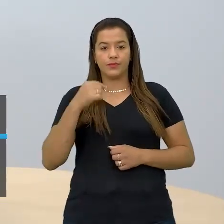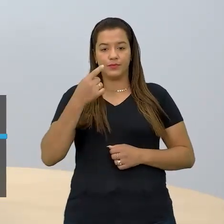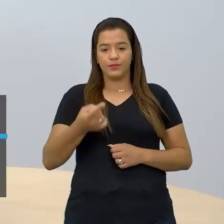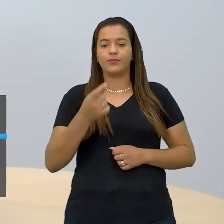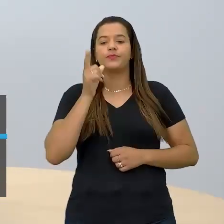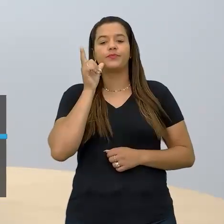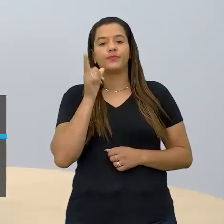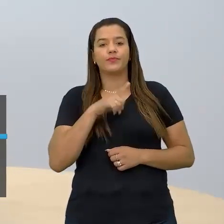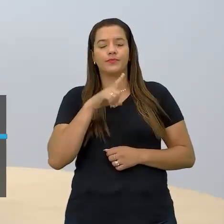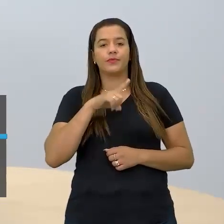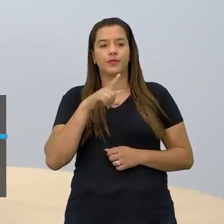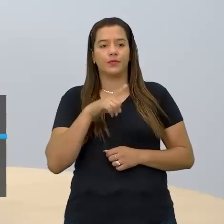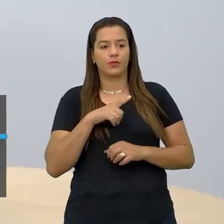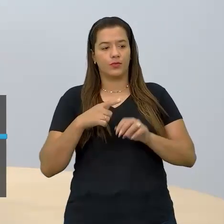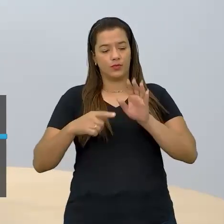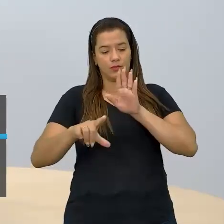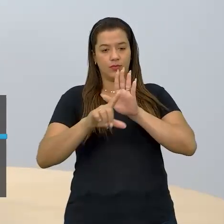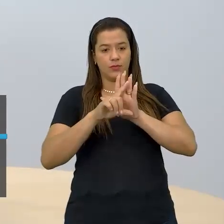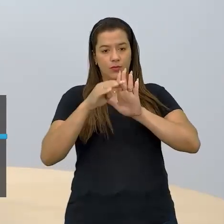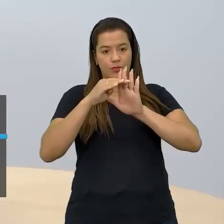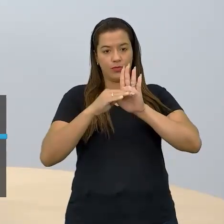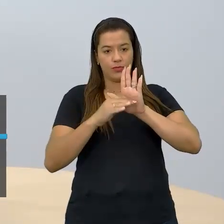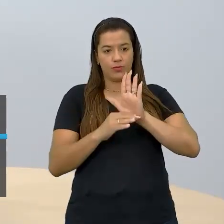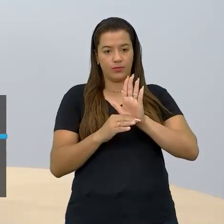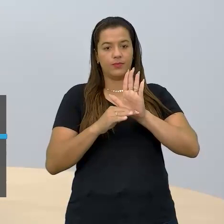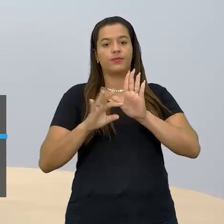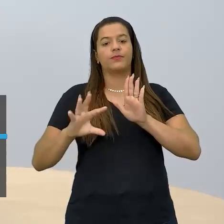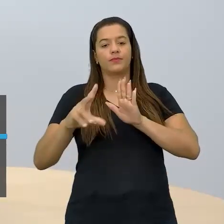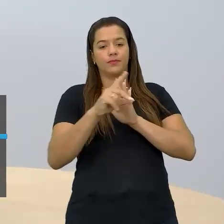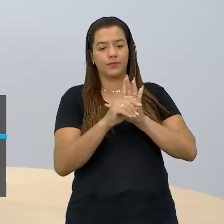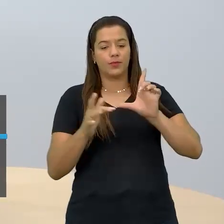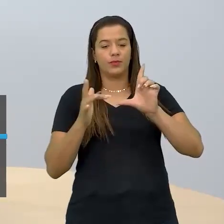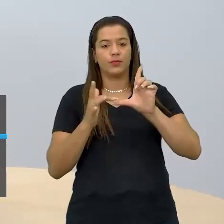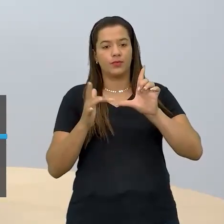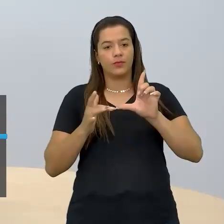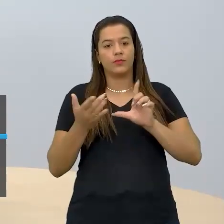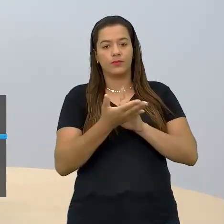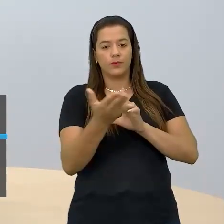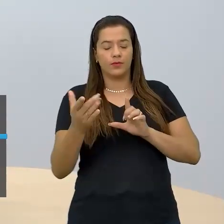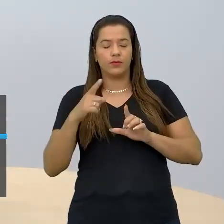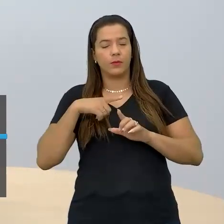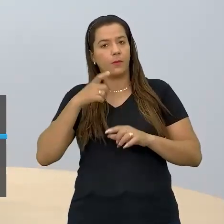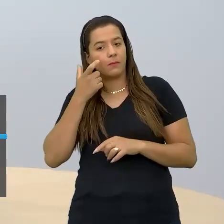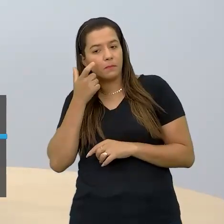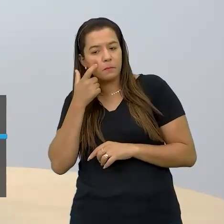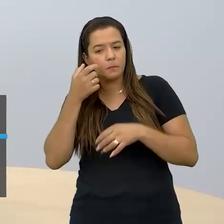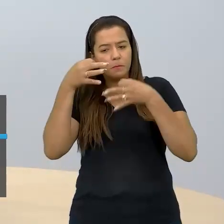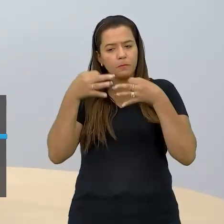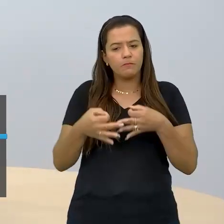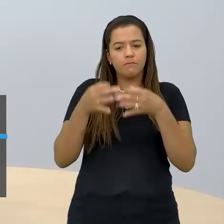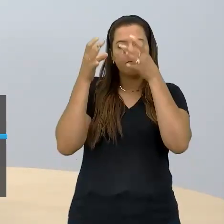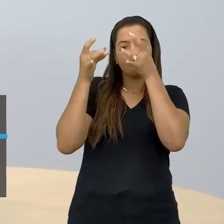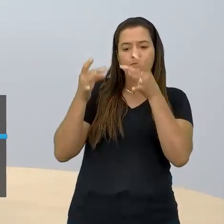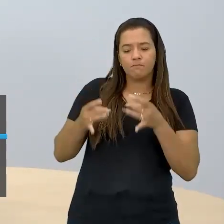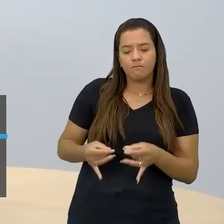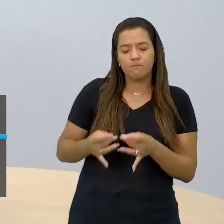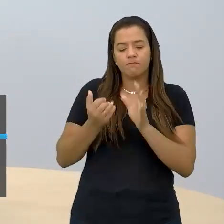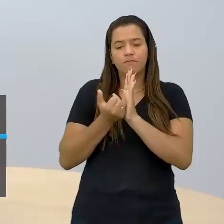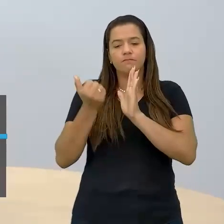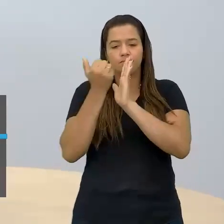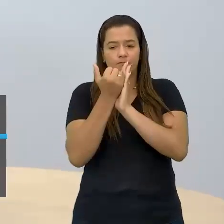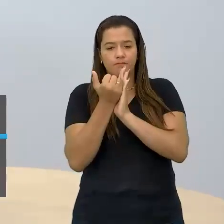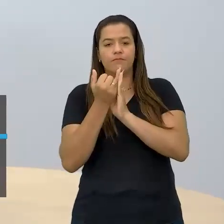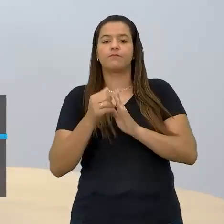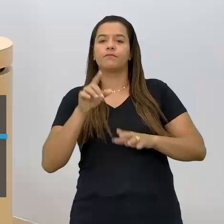acessem, tem por ano e série, com todas as temáticas, tudo certinho para que vocês confiram com mais detalhes, certo?